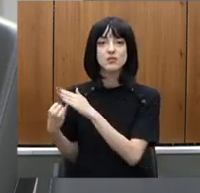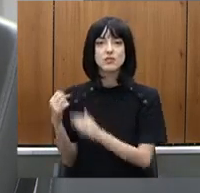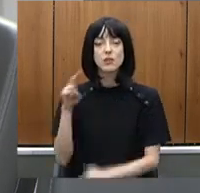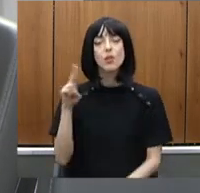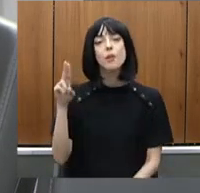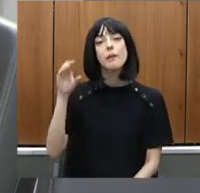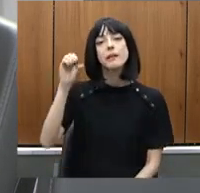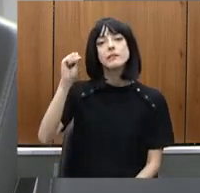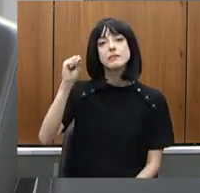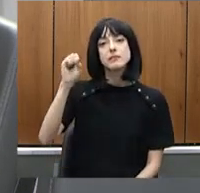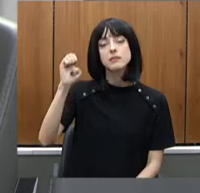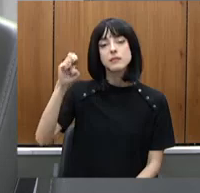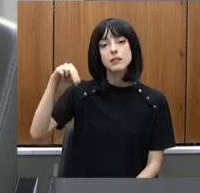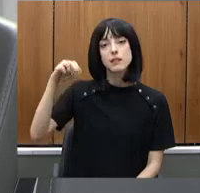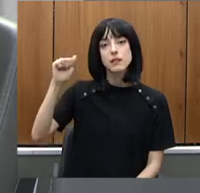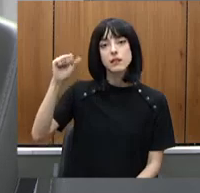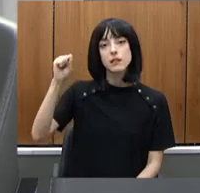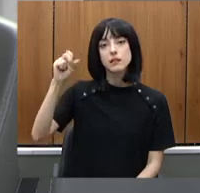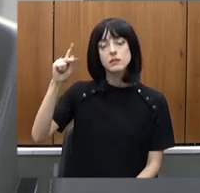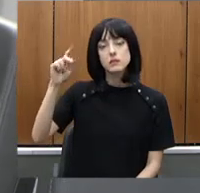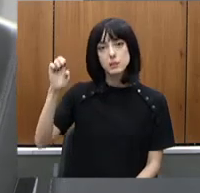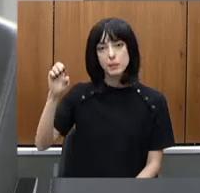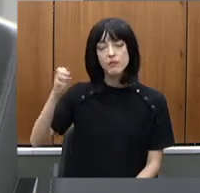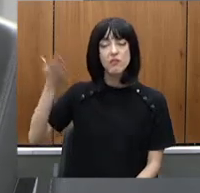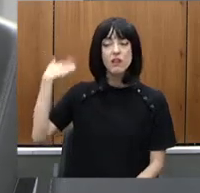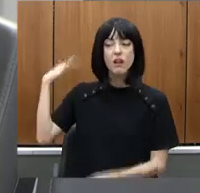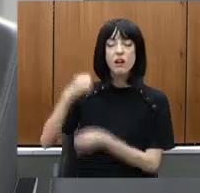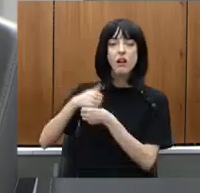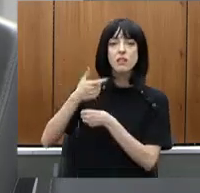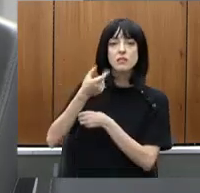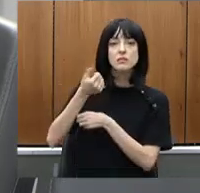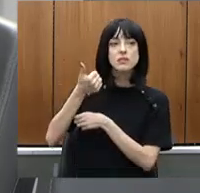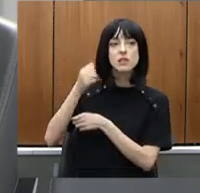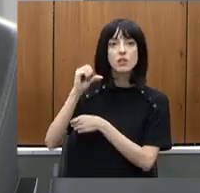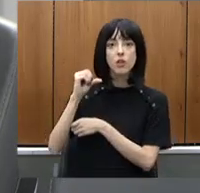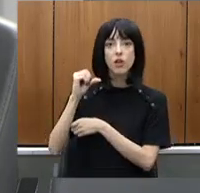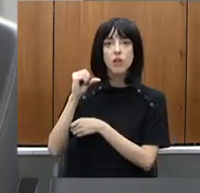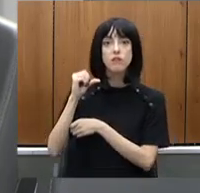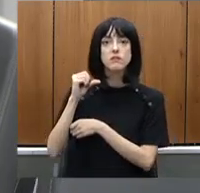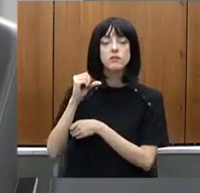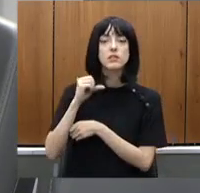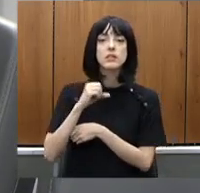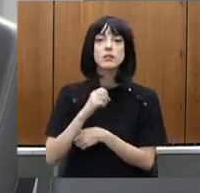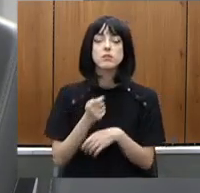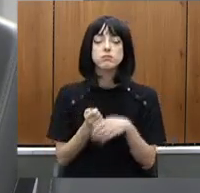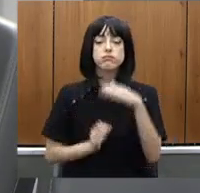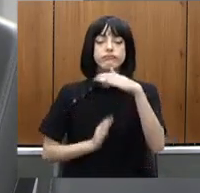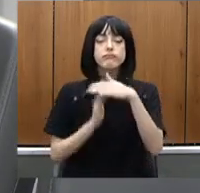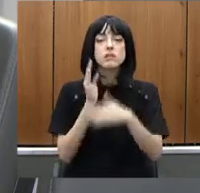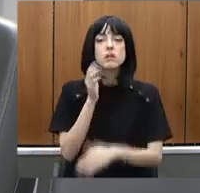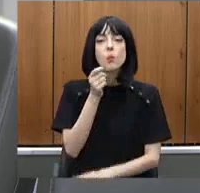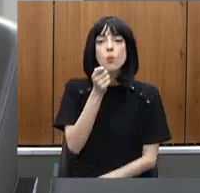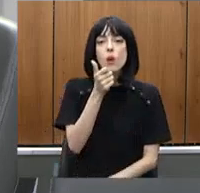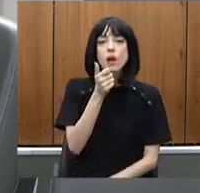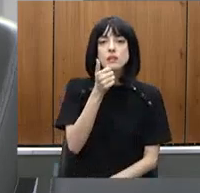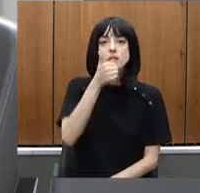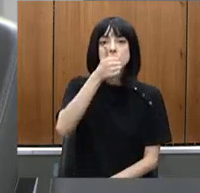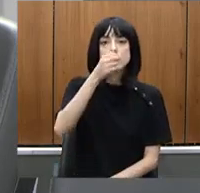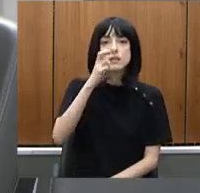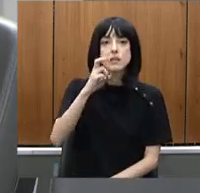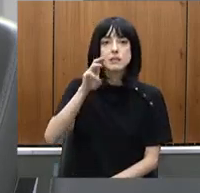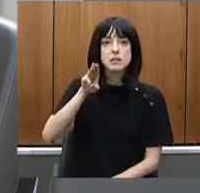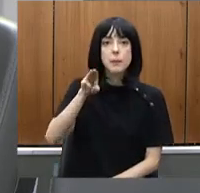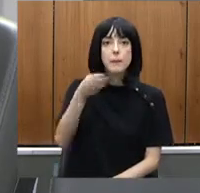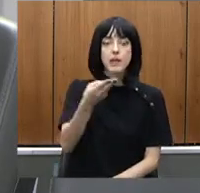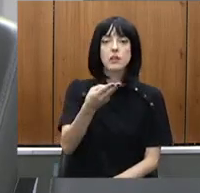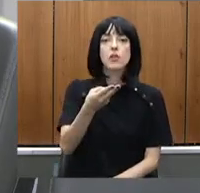ele vem ele vem do 15 milhões lá para esse acordo aqui de Na verdade o programa